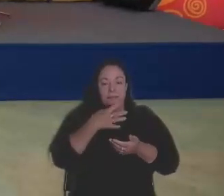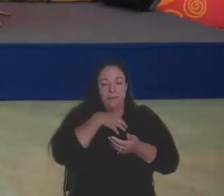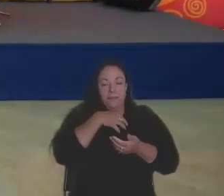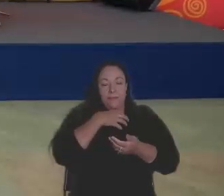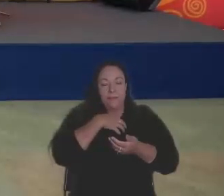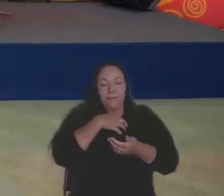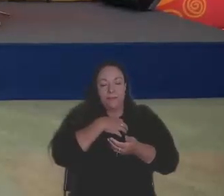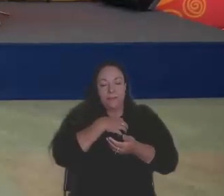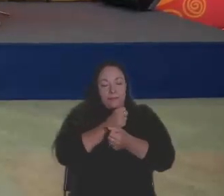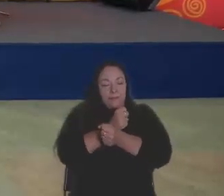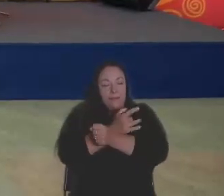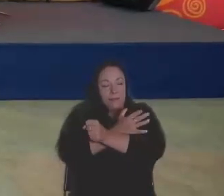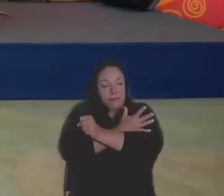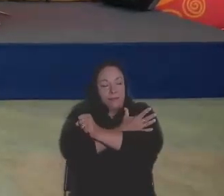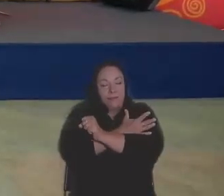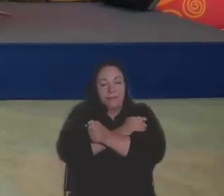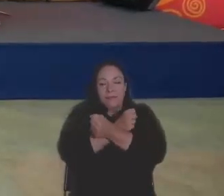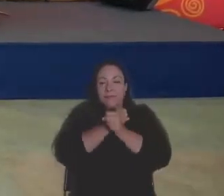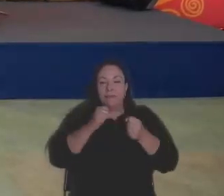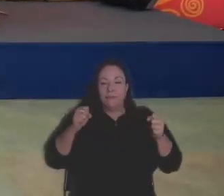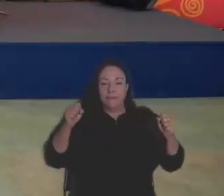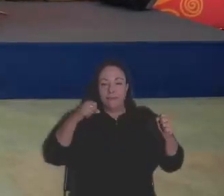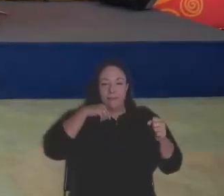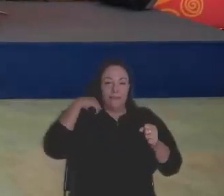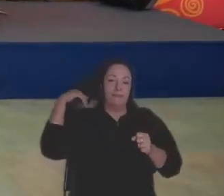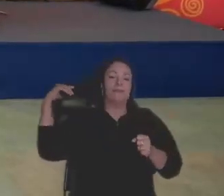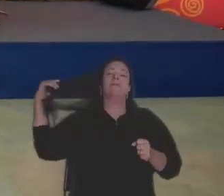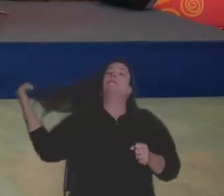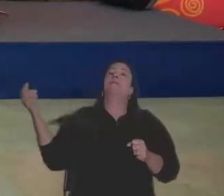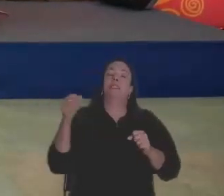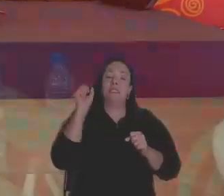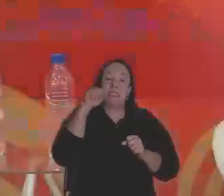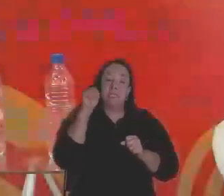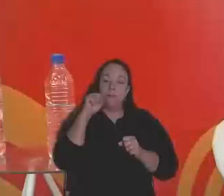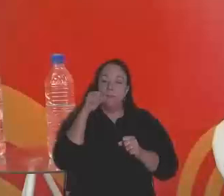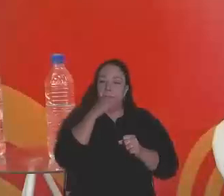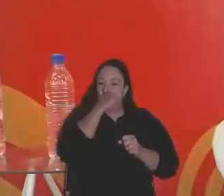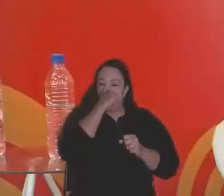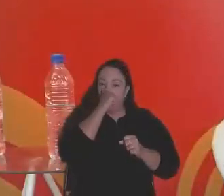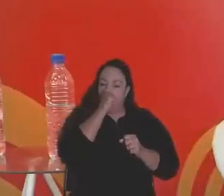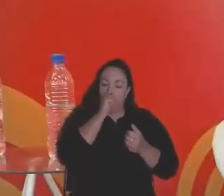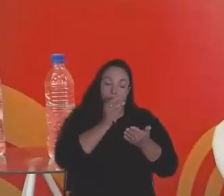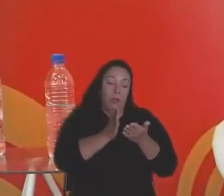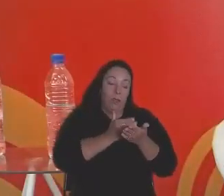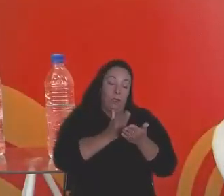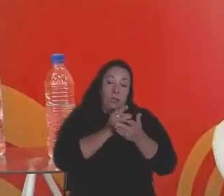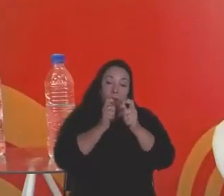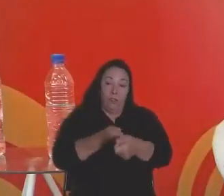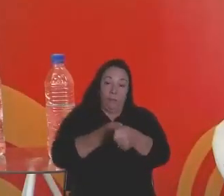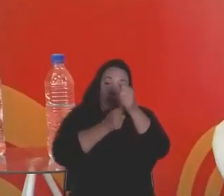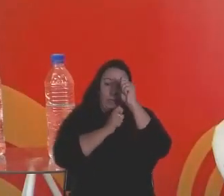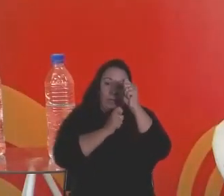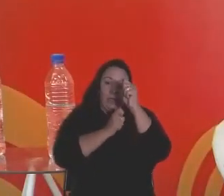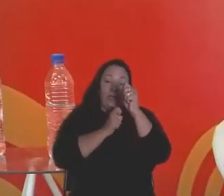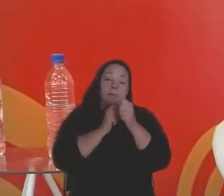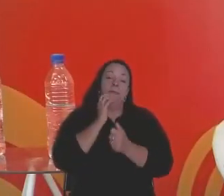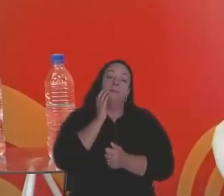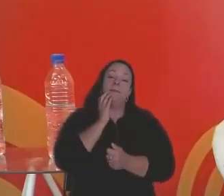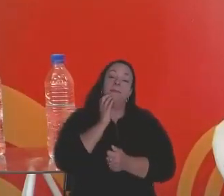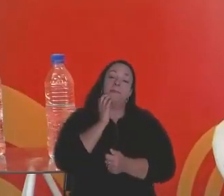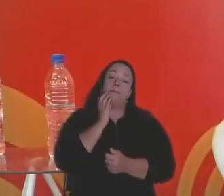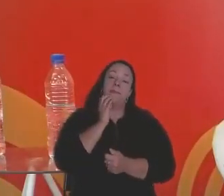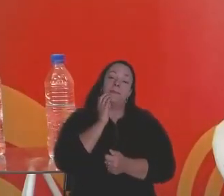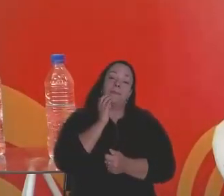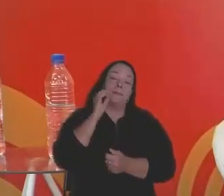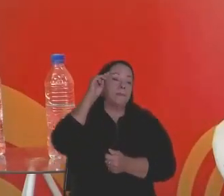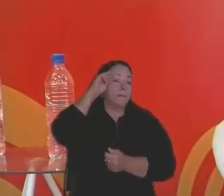grande tê-los aqui. Professora, sim, quando a gente fala em um livro de pescaria, vem aí